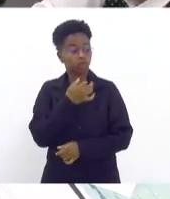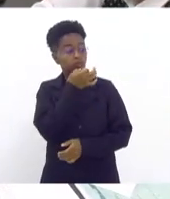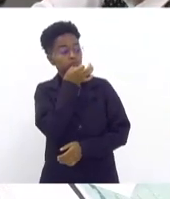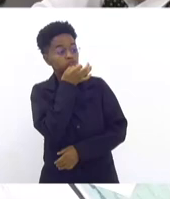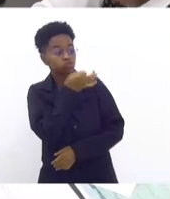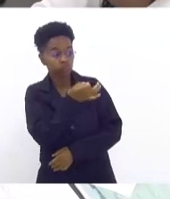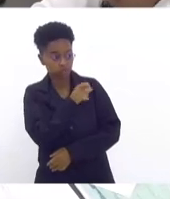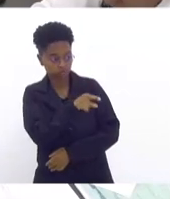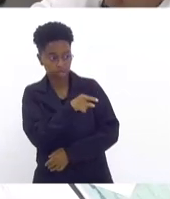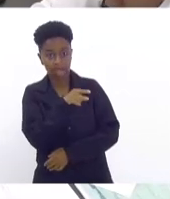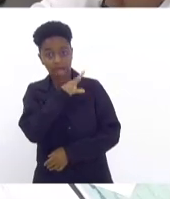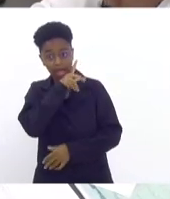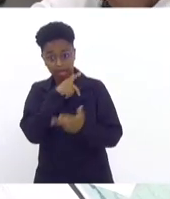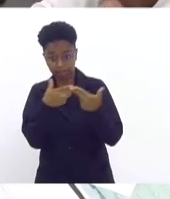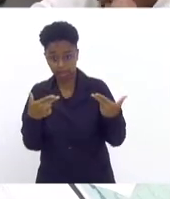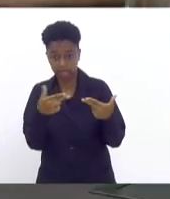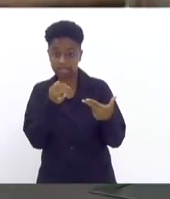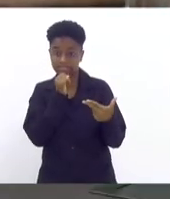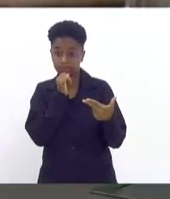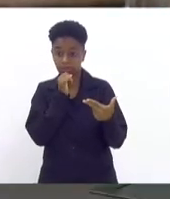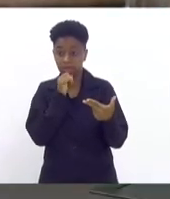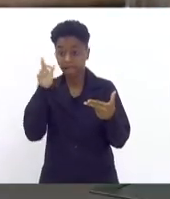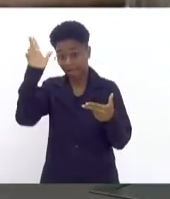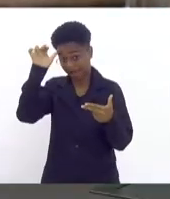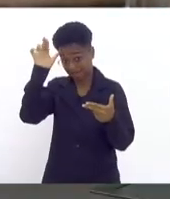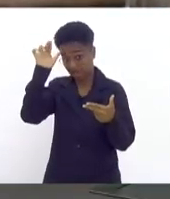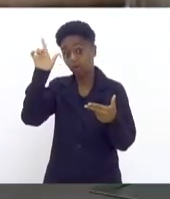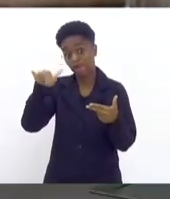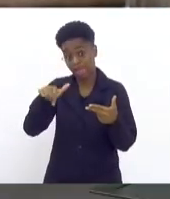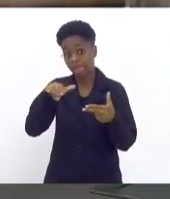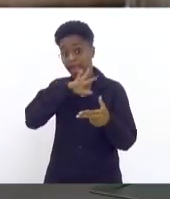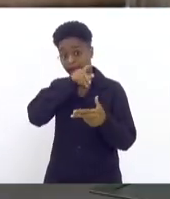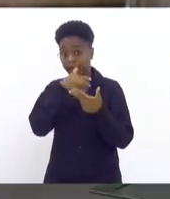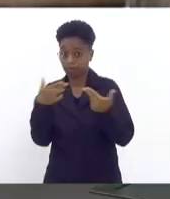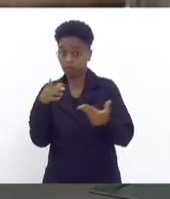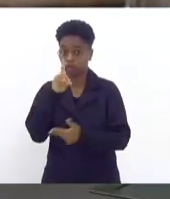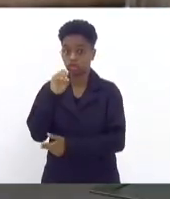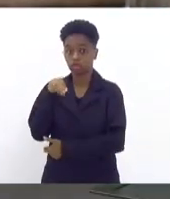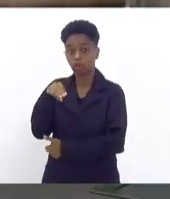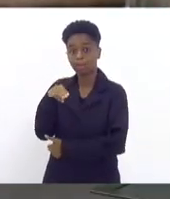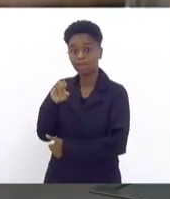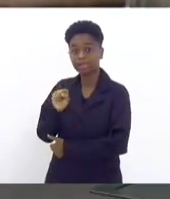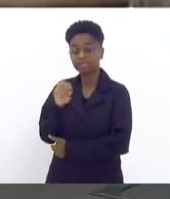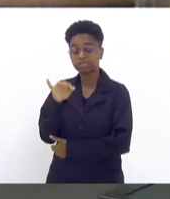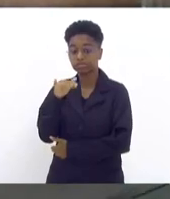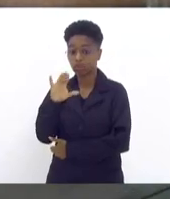Excelência. Animais domésticos, por exemplo, um cavalo é um animal doméstico. Então, assim, a gente...